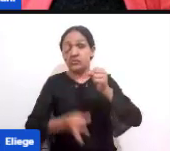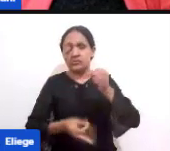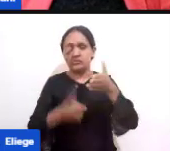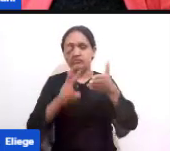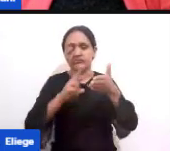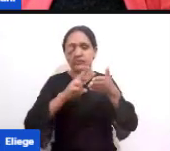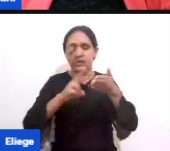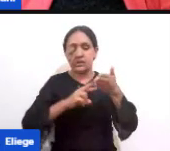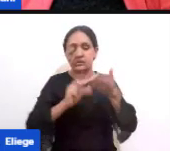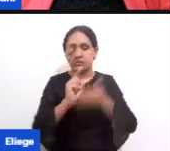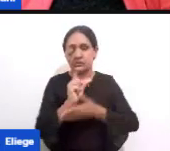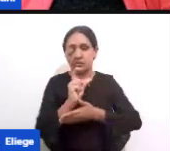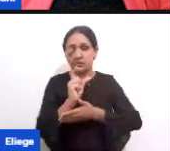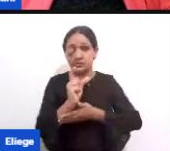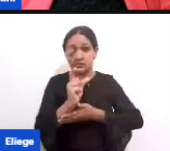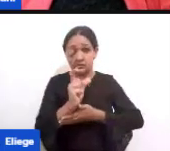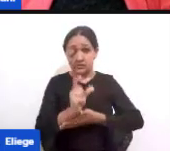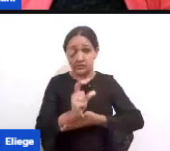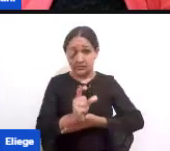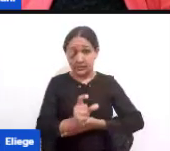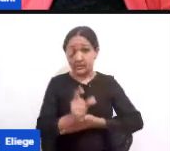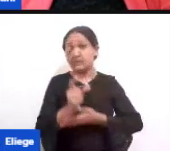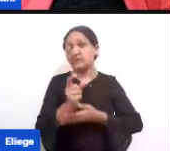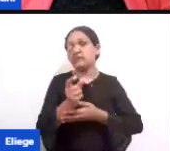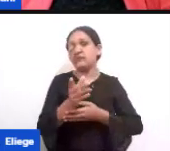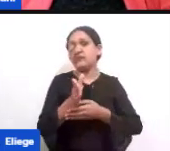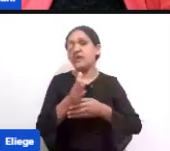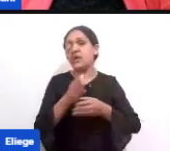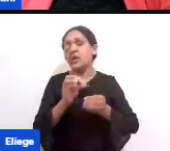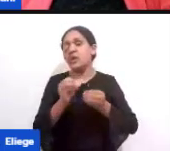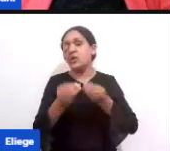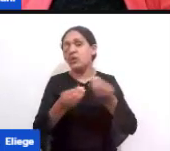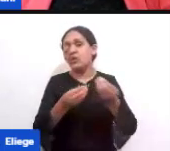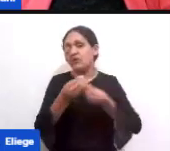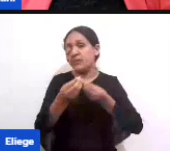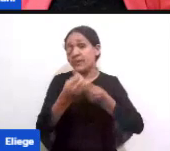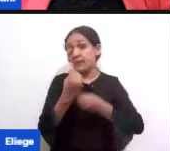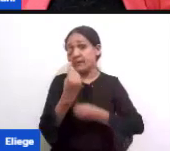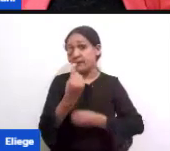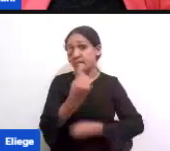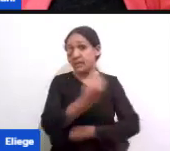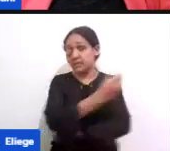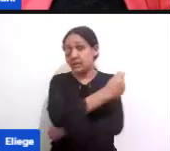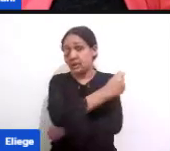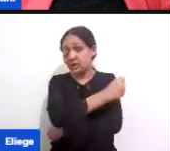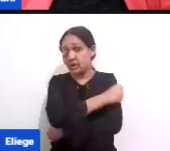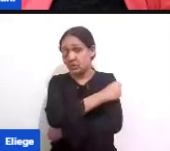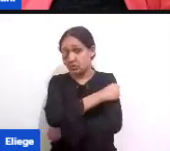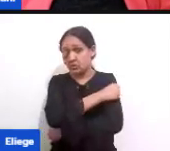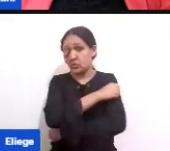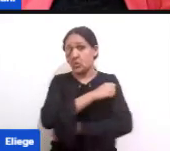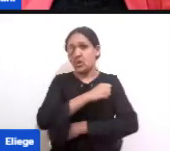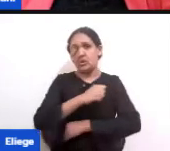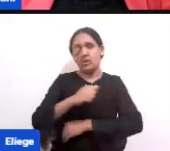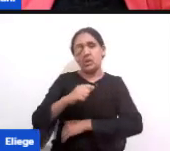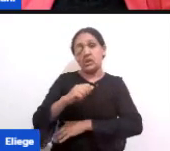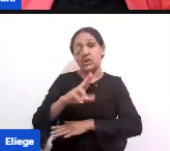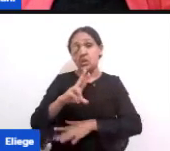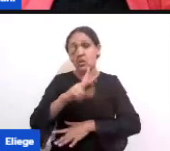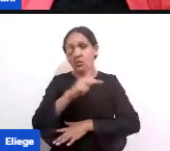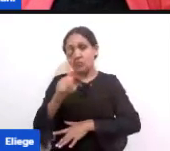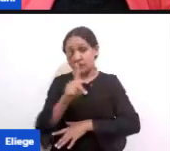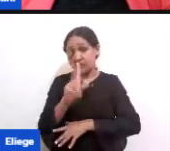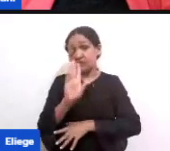palavras, ele vai conforme o nível de cada aluno, que o professor realizou a